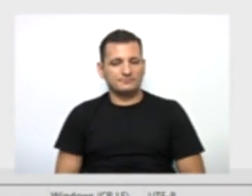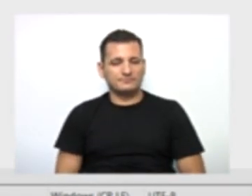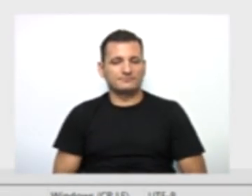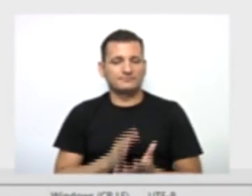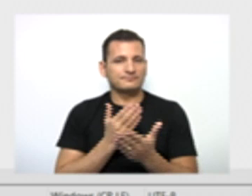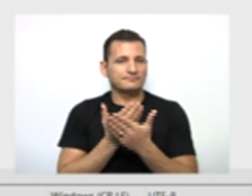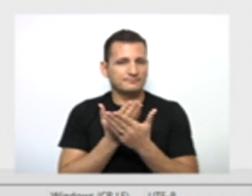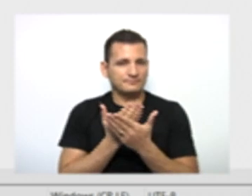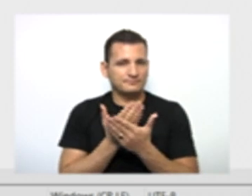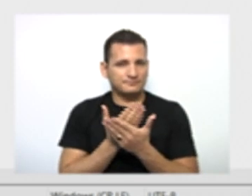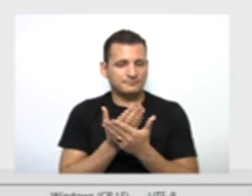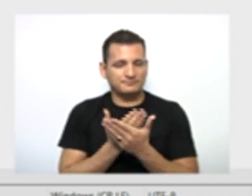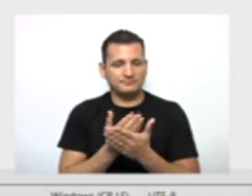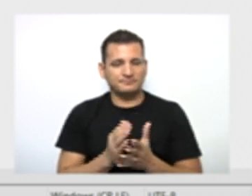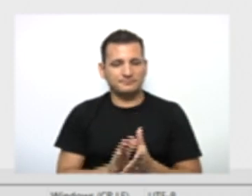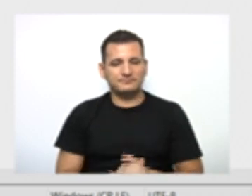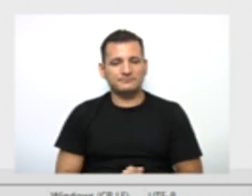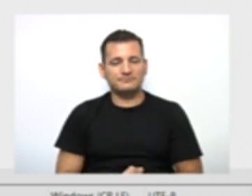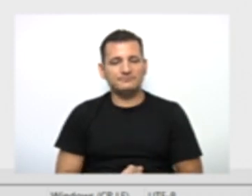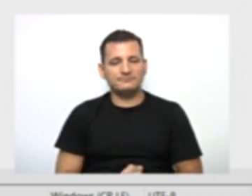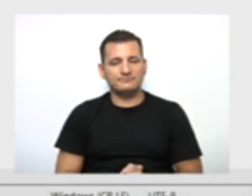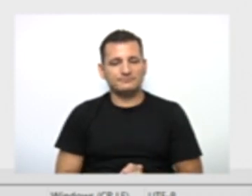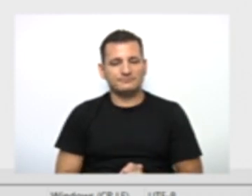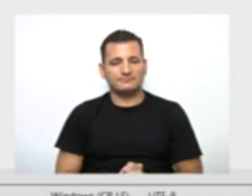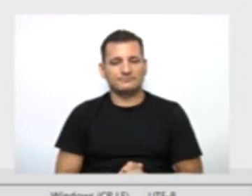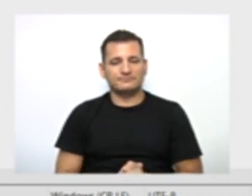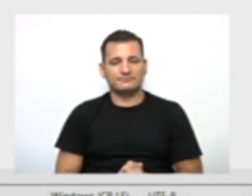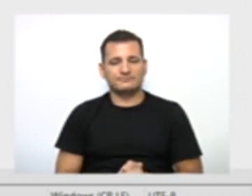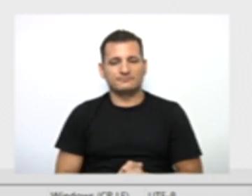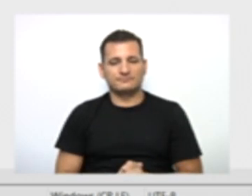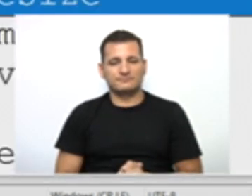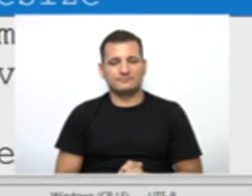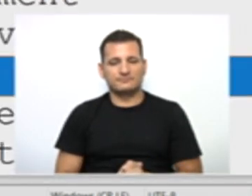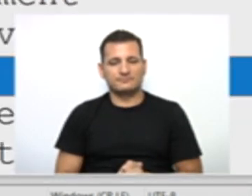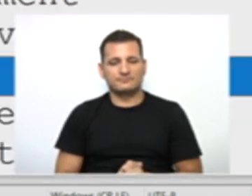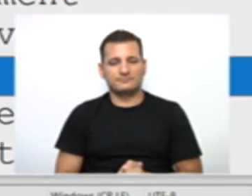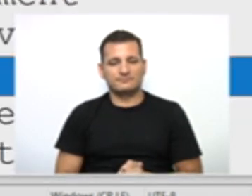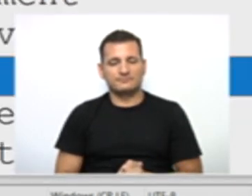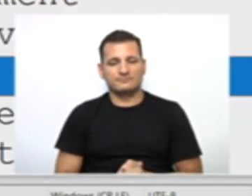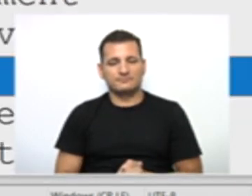da aula. Fecha a tag